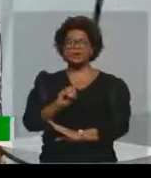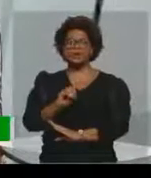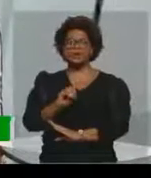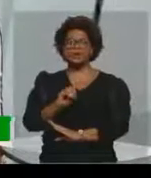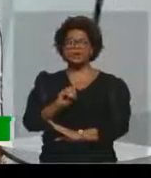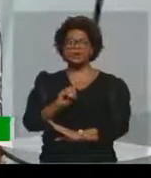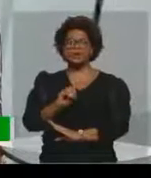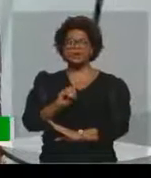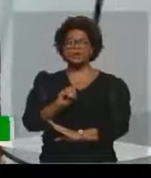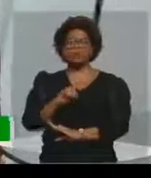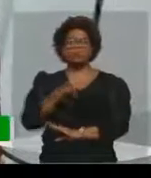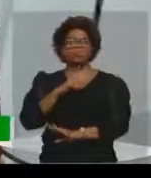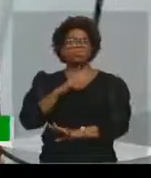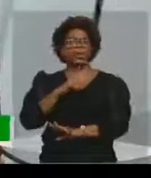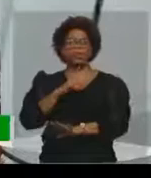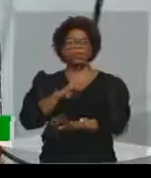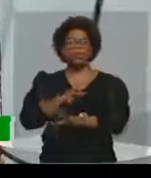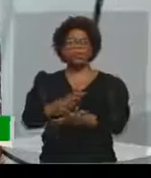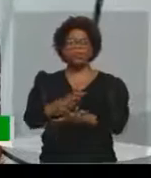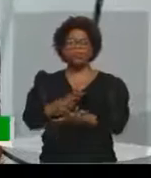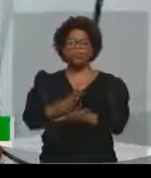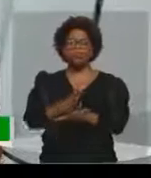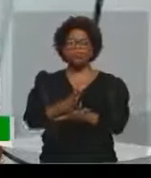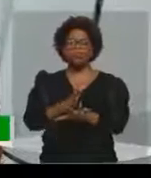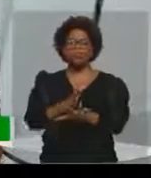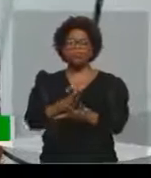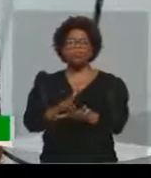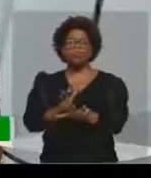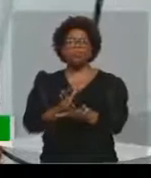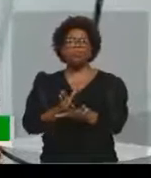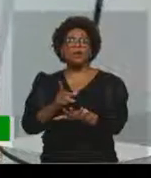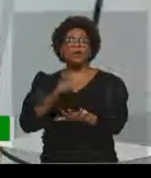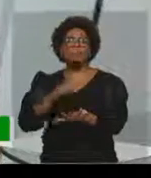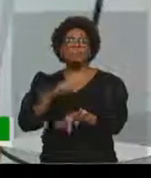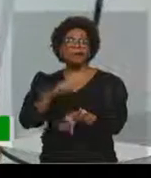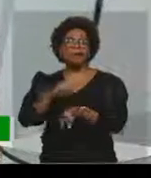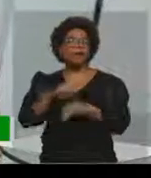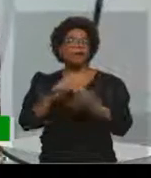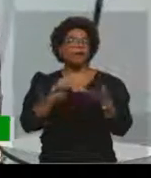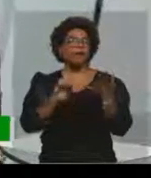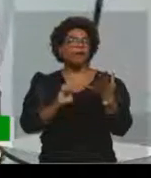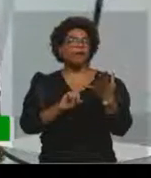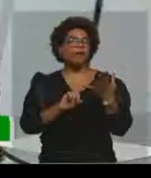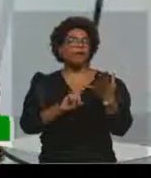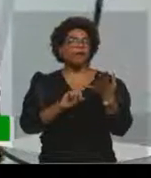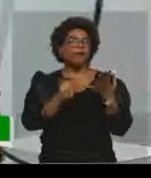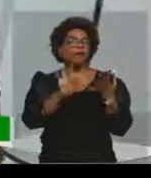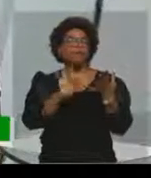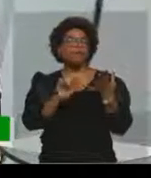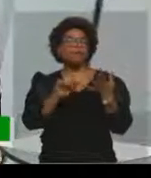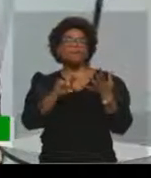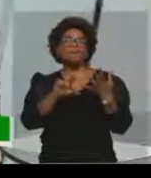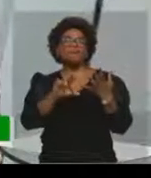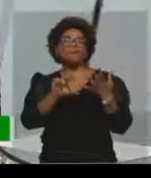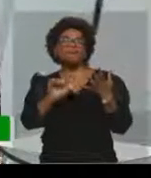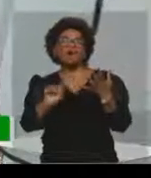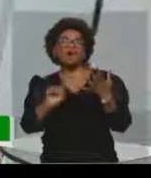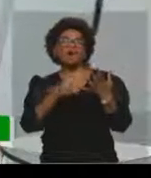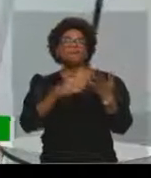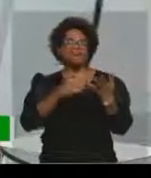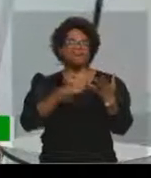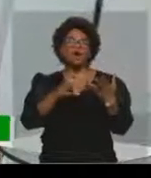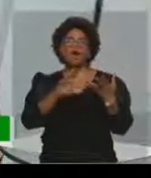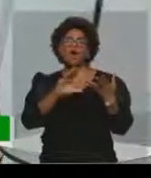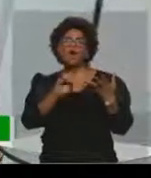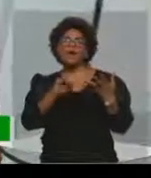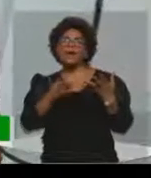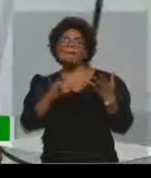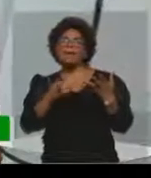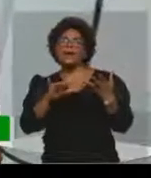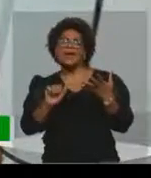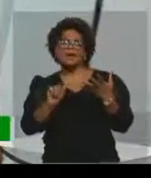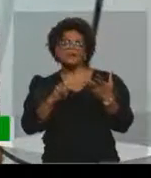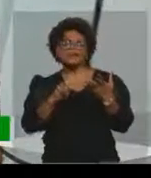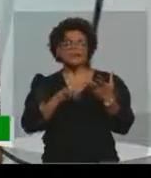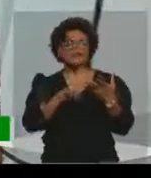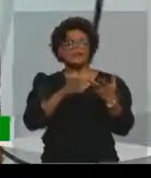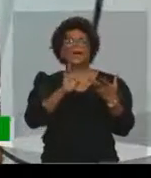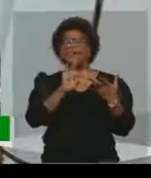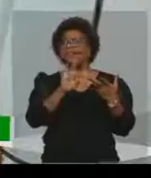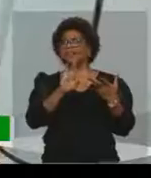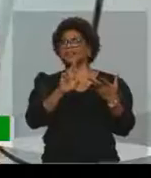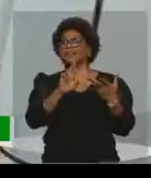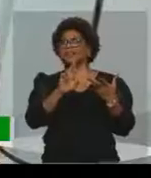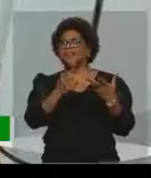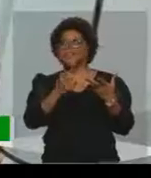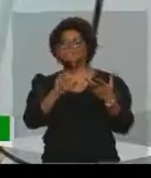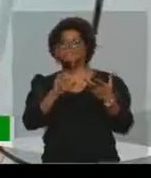né? A farsa, a tragicomédia, a comédia, a tragédia, né? Então, o gênero